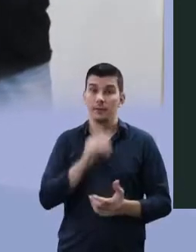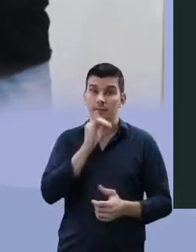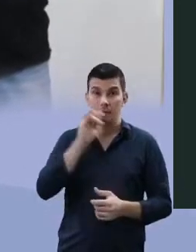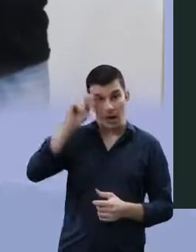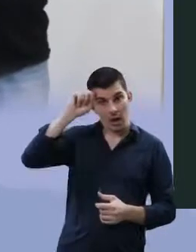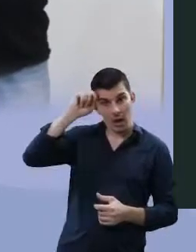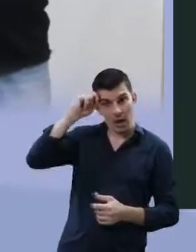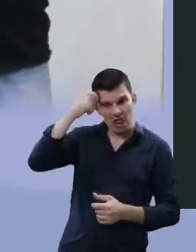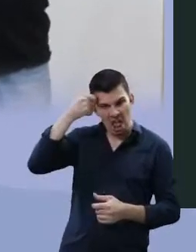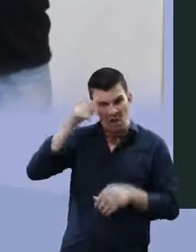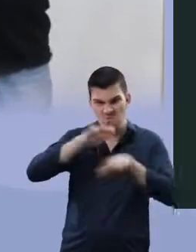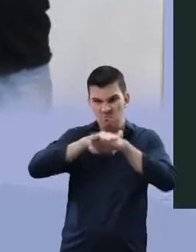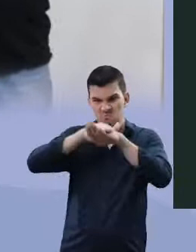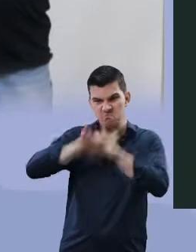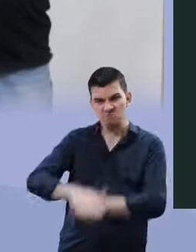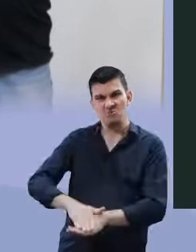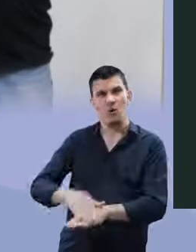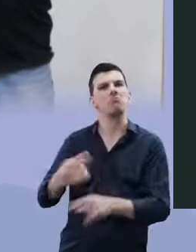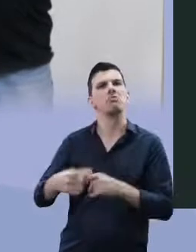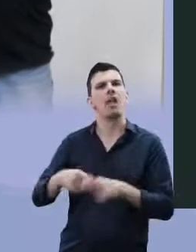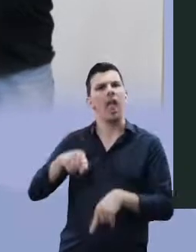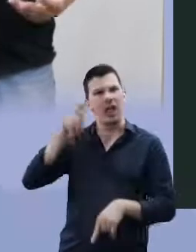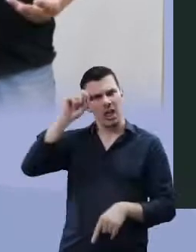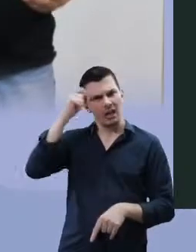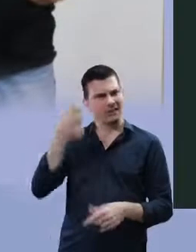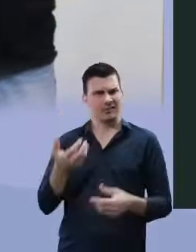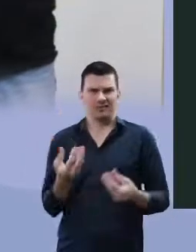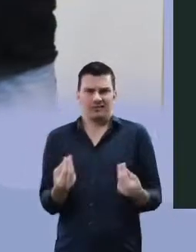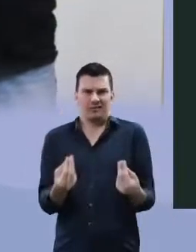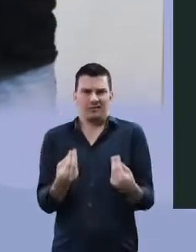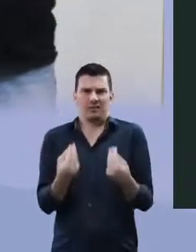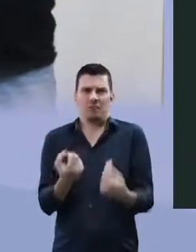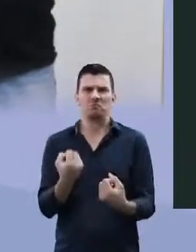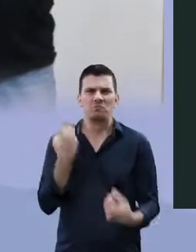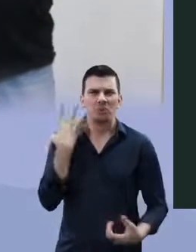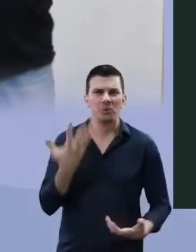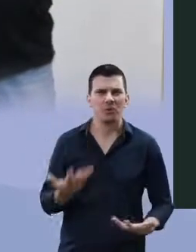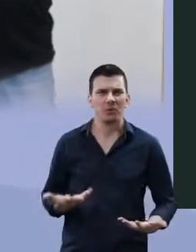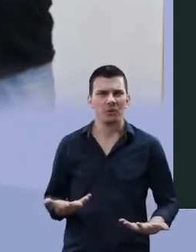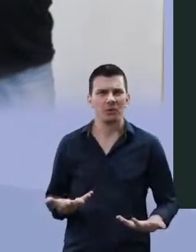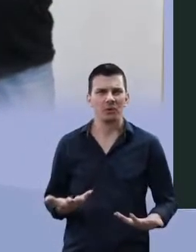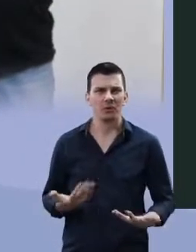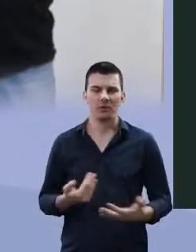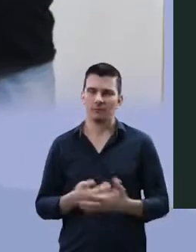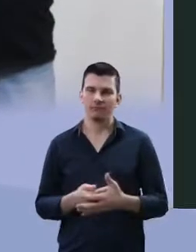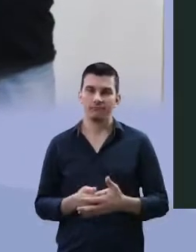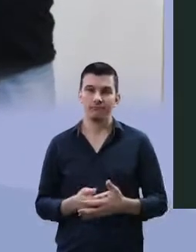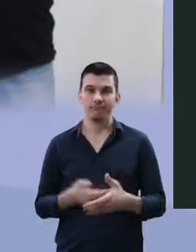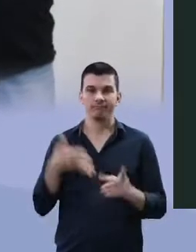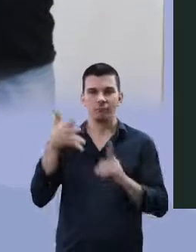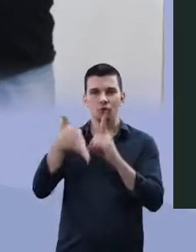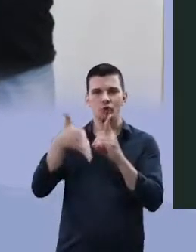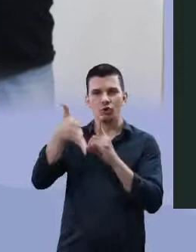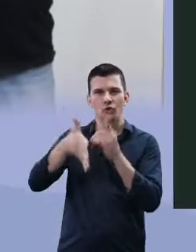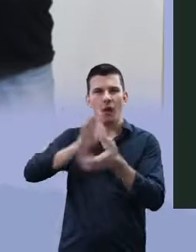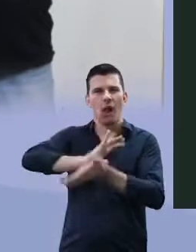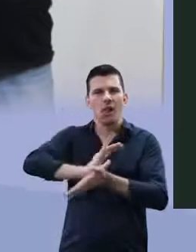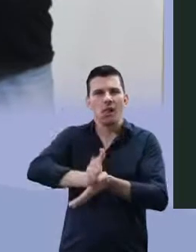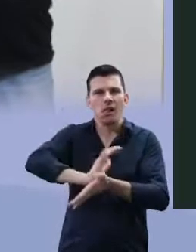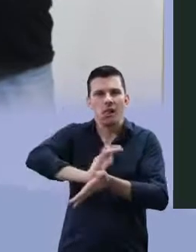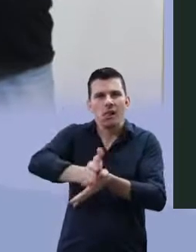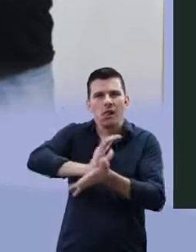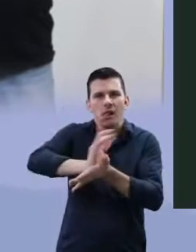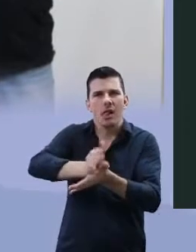assim, o negro é inferior por ser negro. Espera aí, que é isso? Né? Então, o